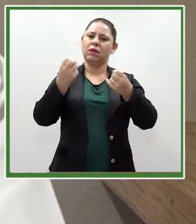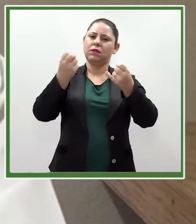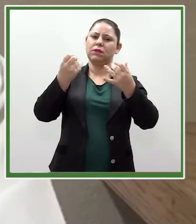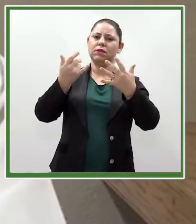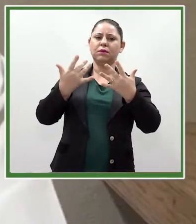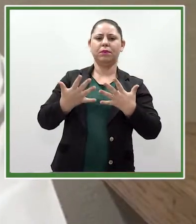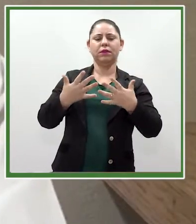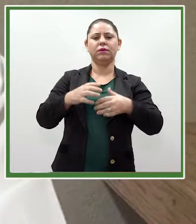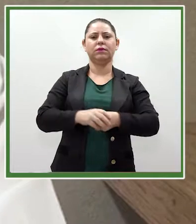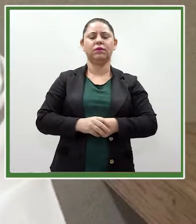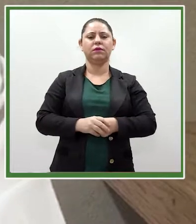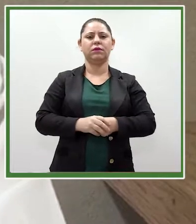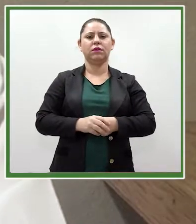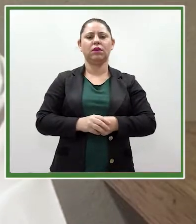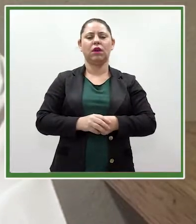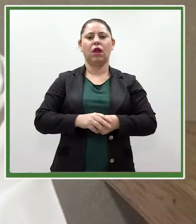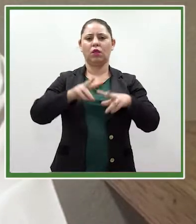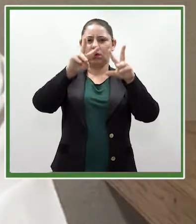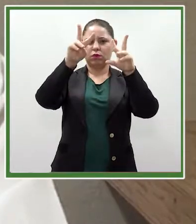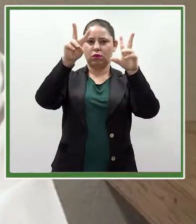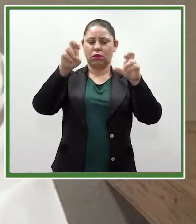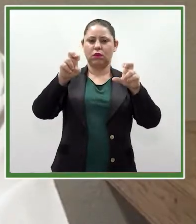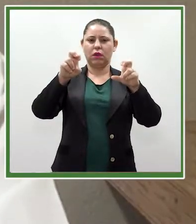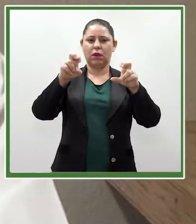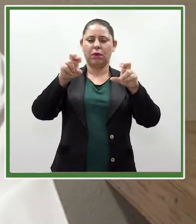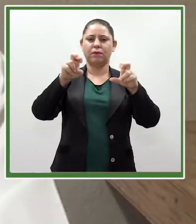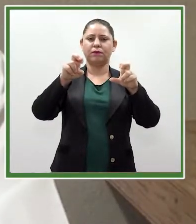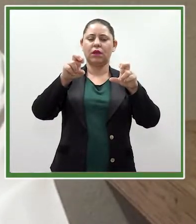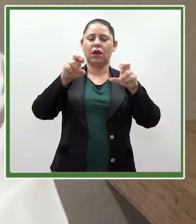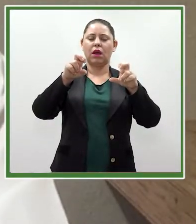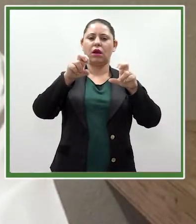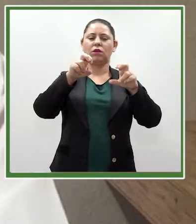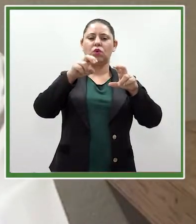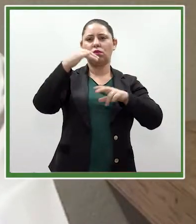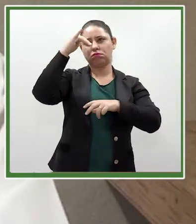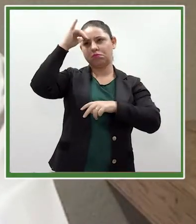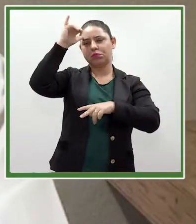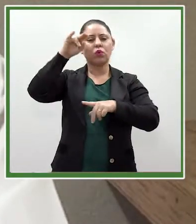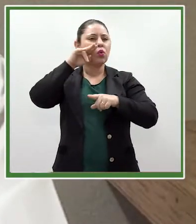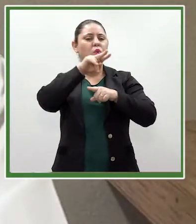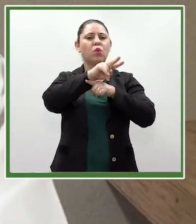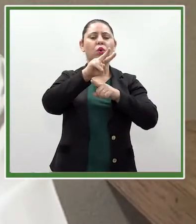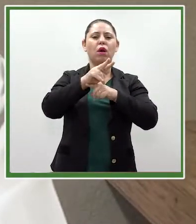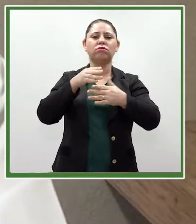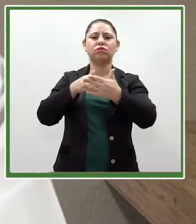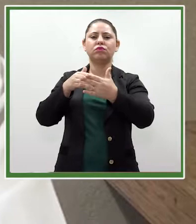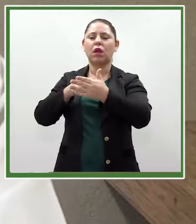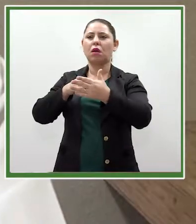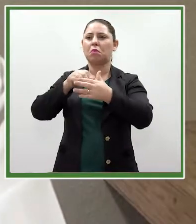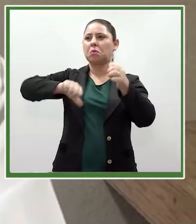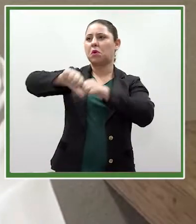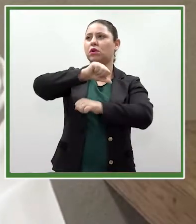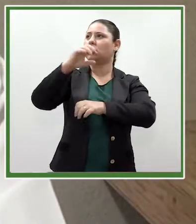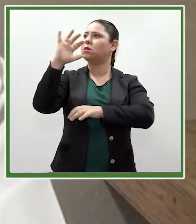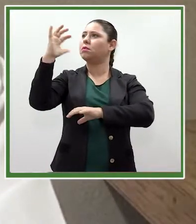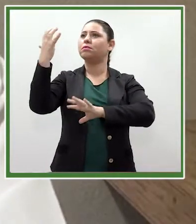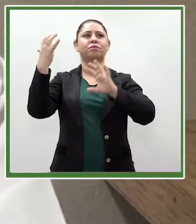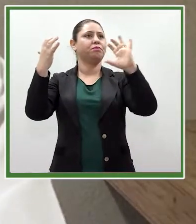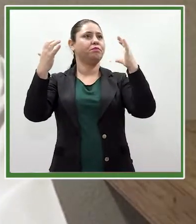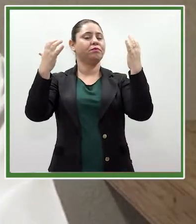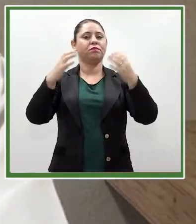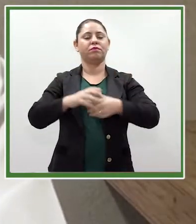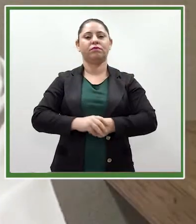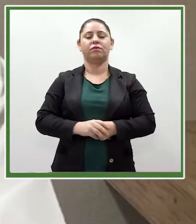vocês, discorrendo um pouco sobre a temática de agropecuária e os seus desafios num contexto de mudanças